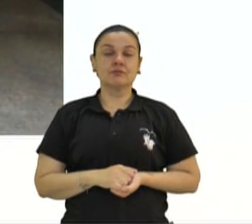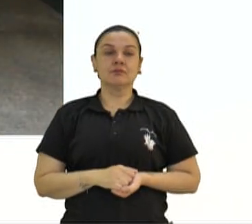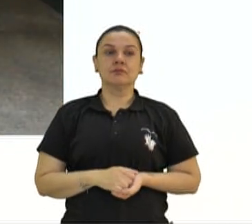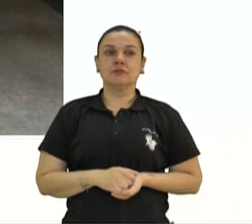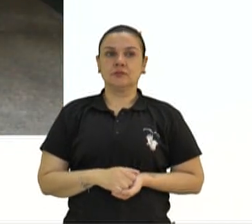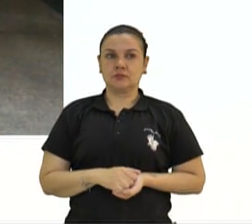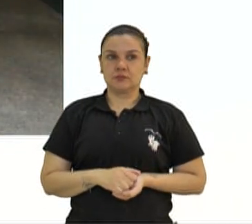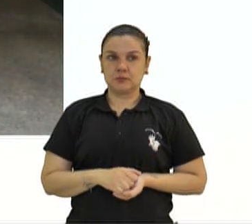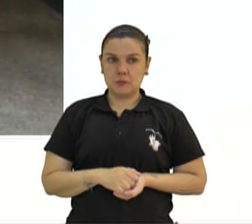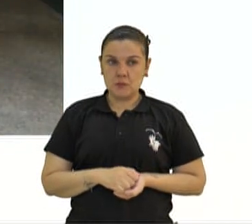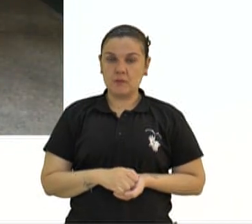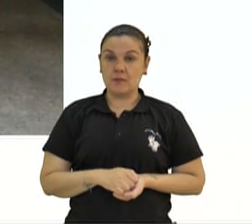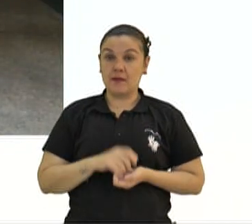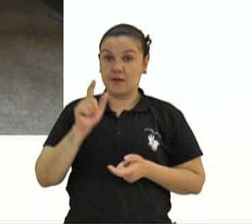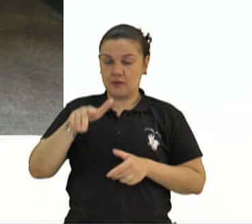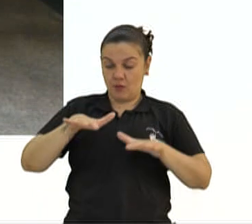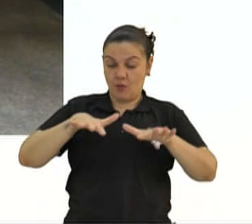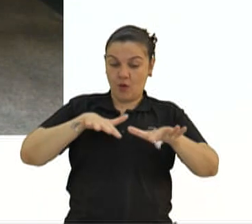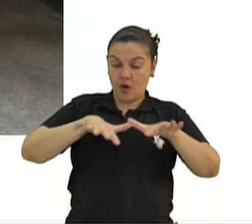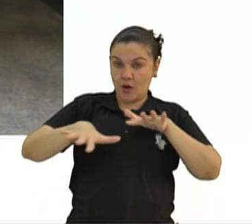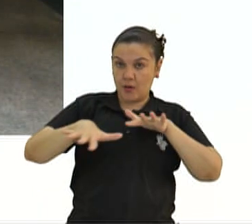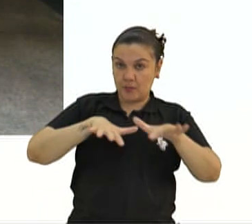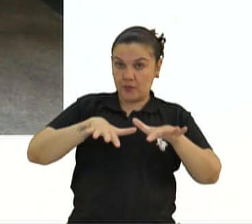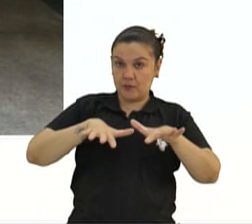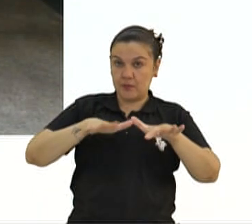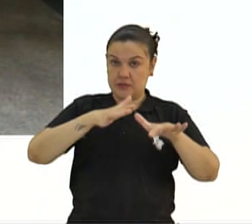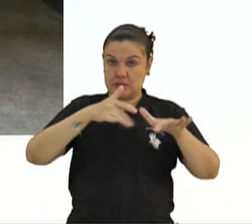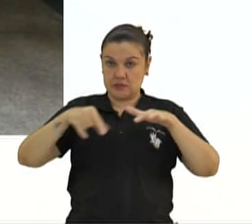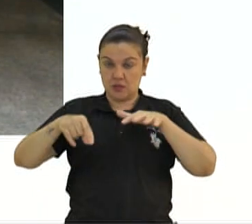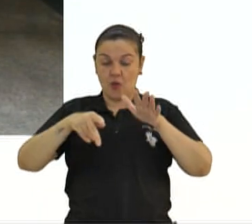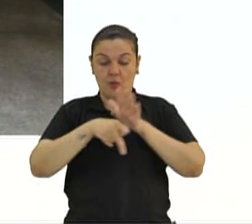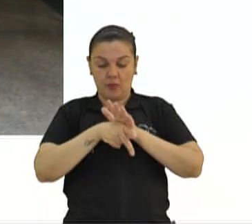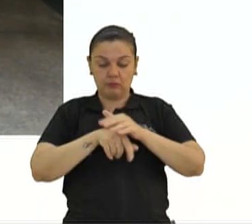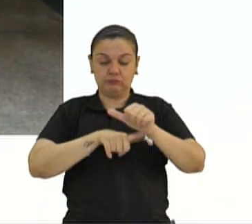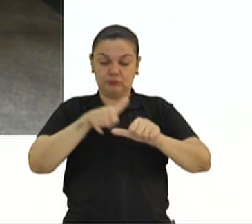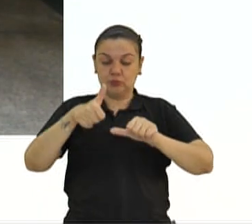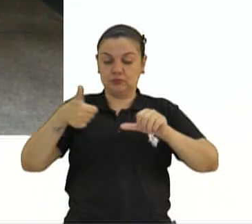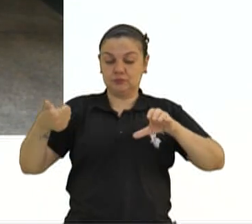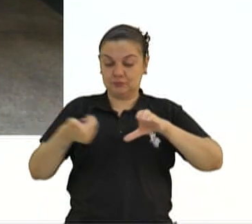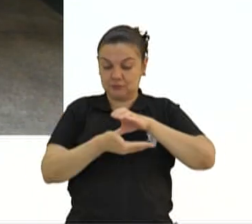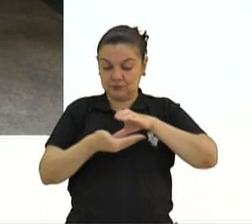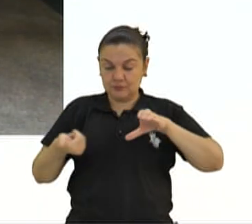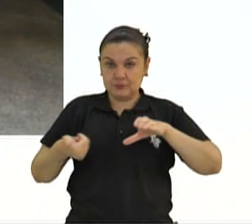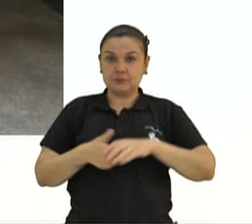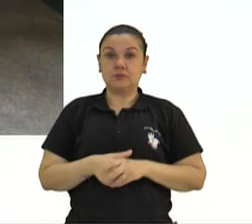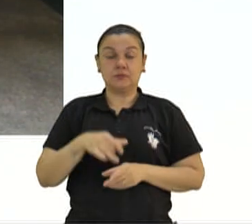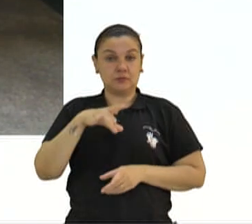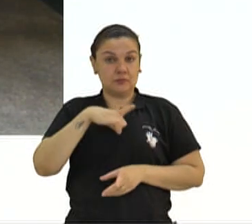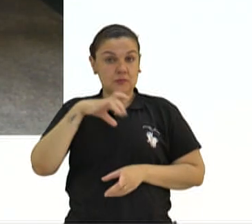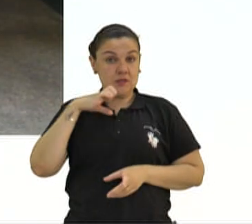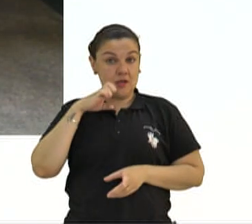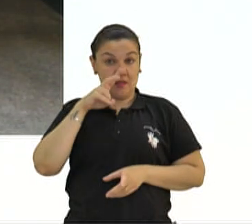né? A movimentação desse campo magnético que causa esse fluxo vem de que tipo de